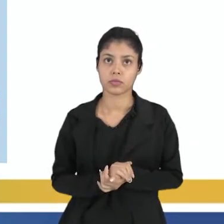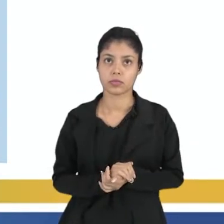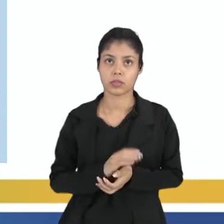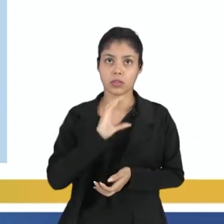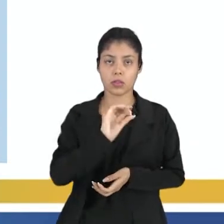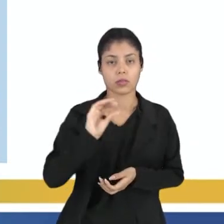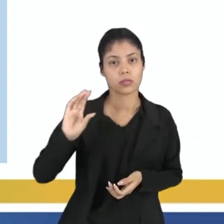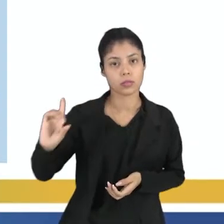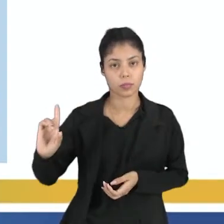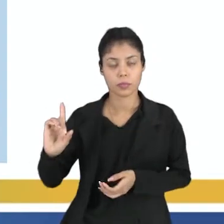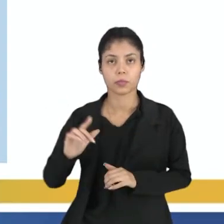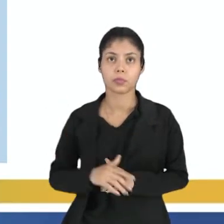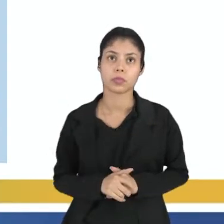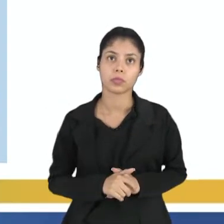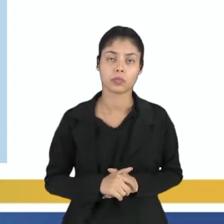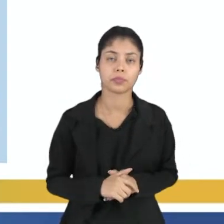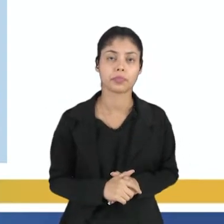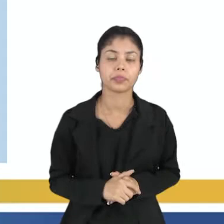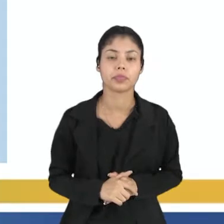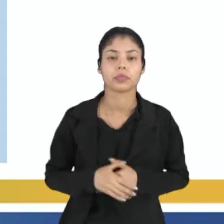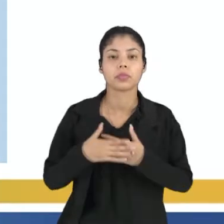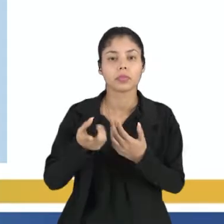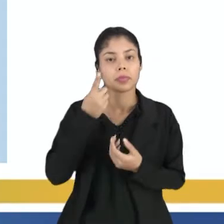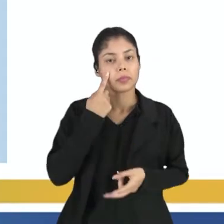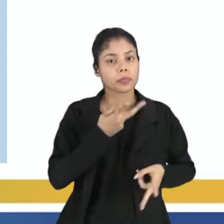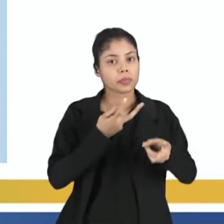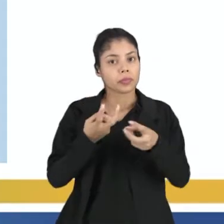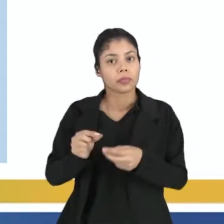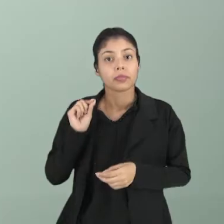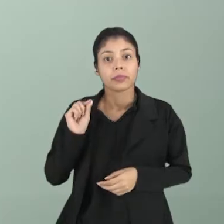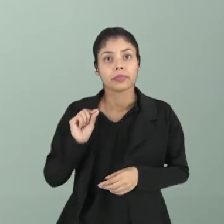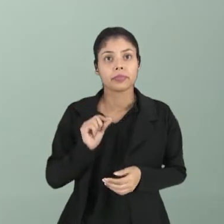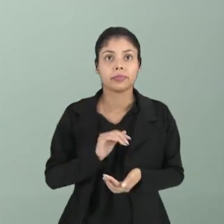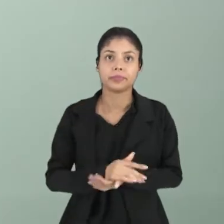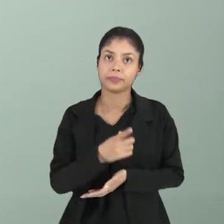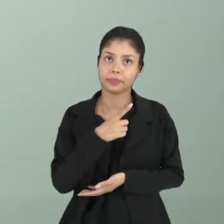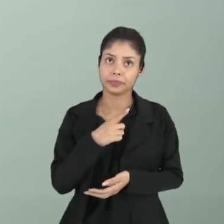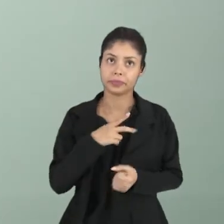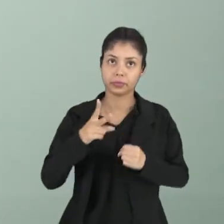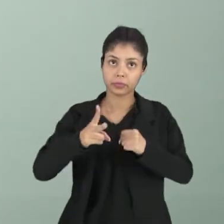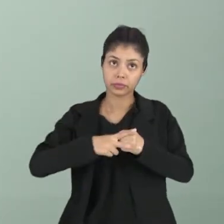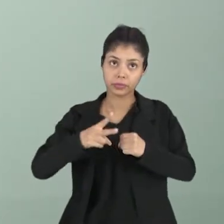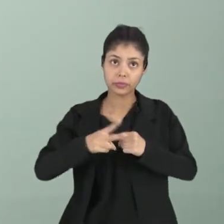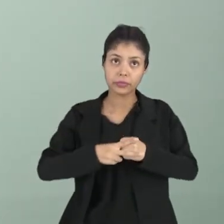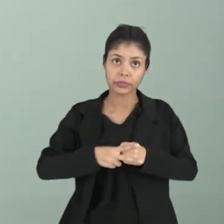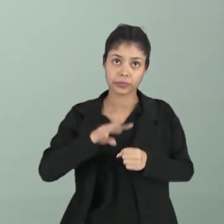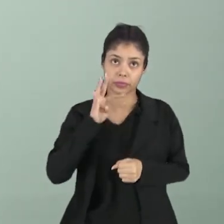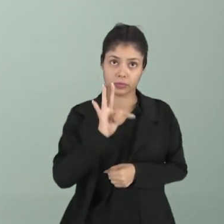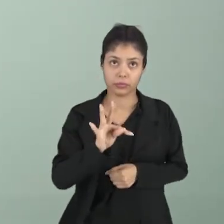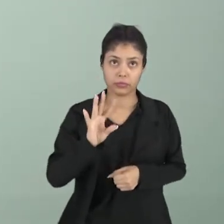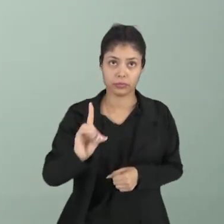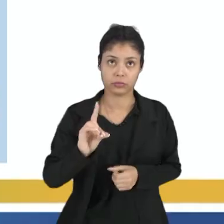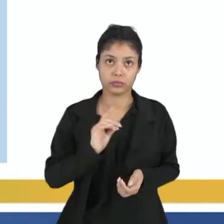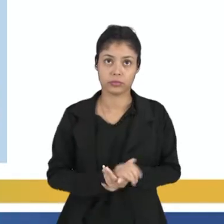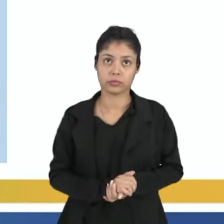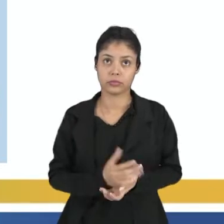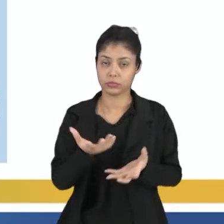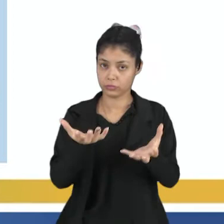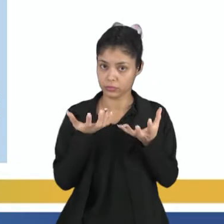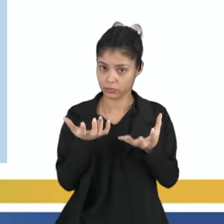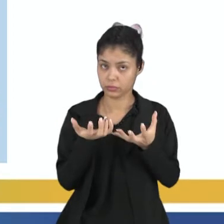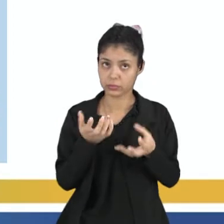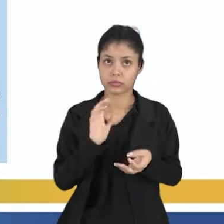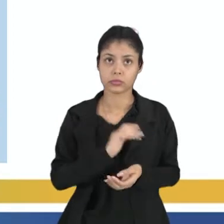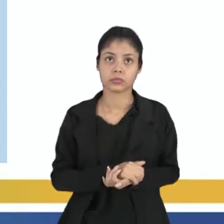bolo seria o meu objeto direto. Então, observem que eu tenho um verbo transitivo direto, que é o